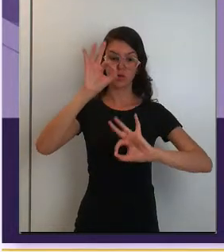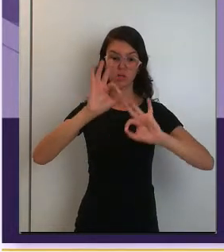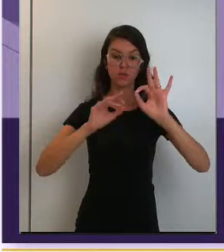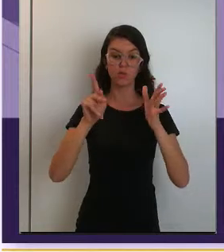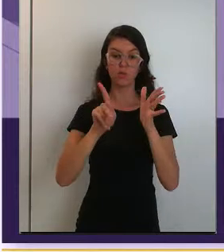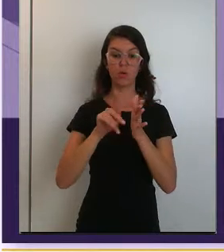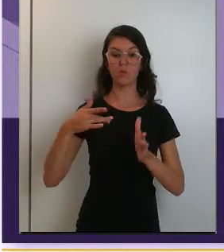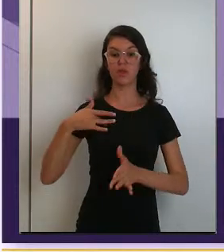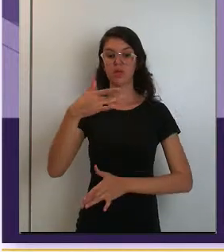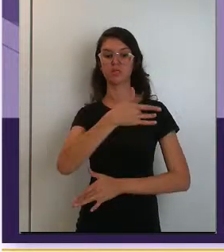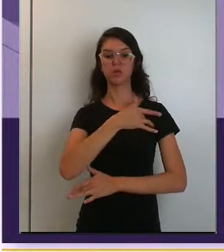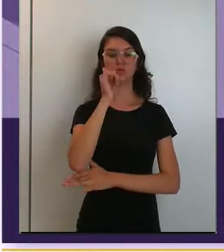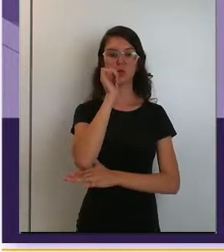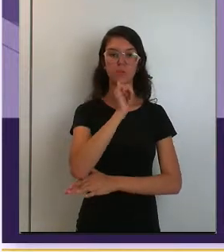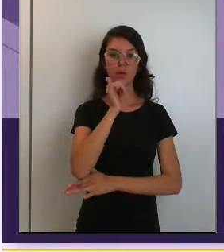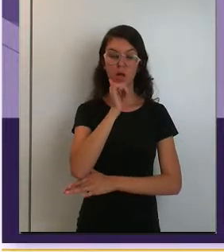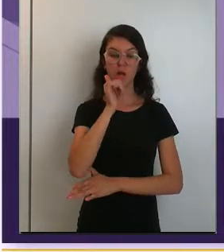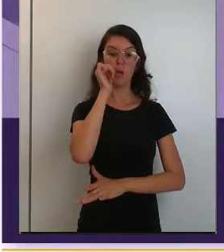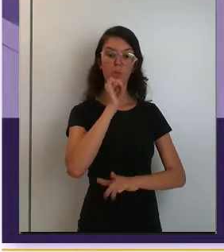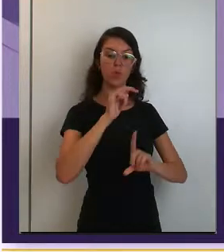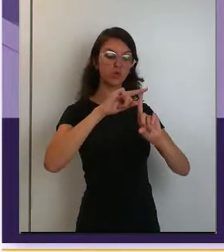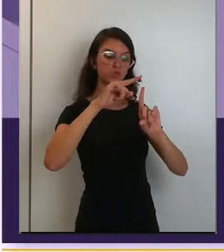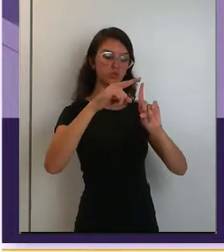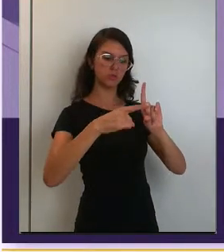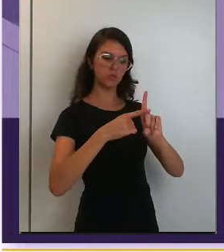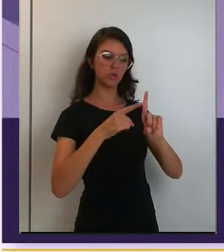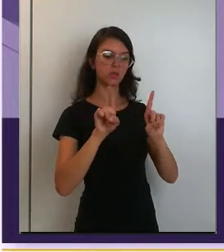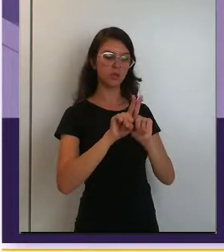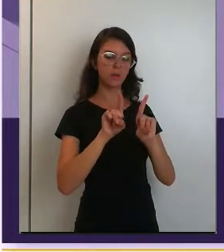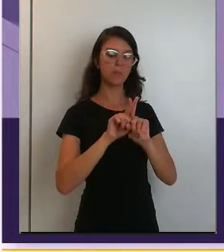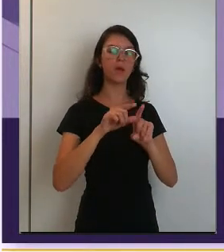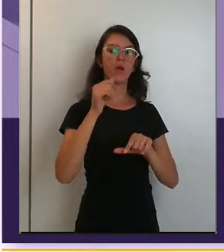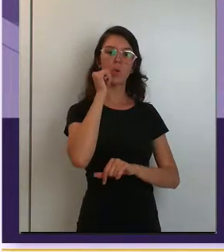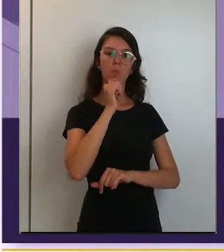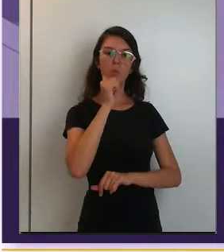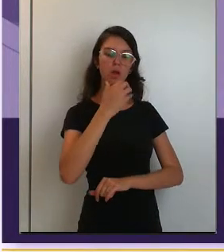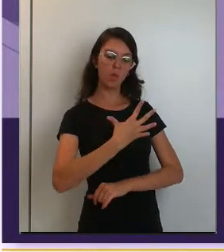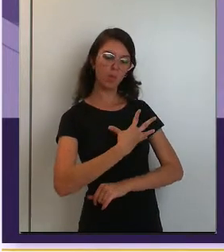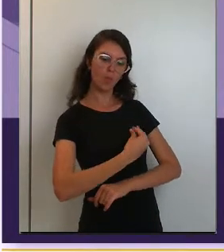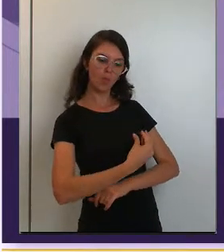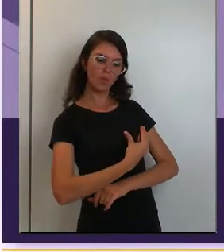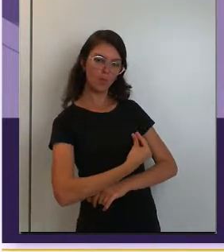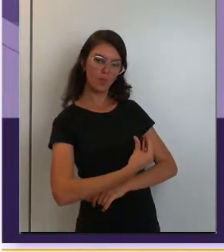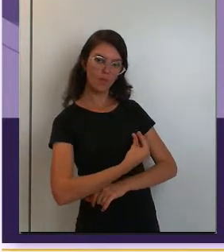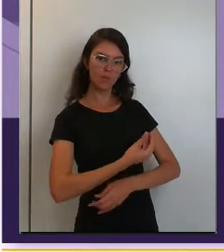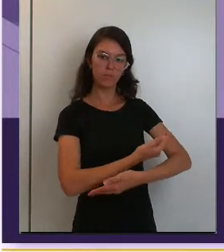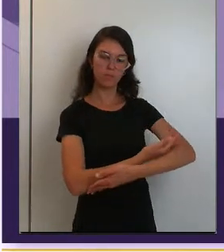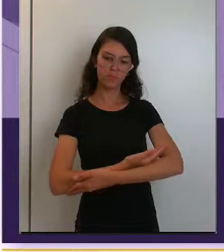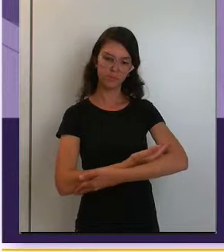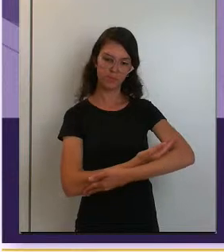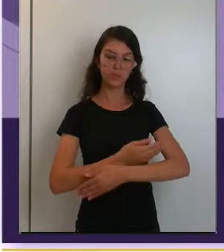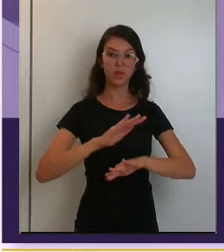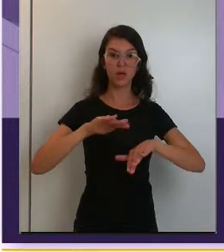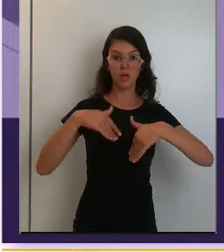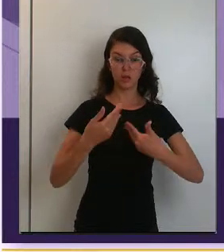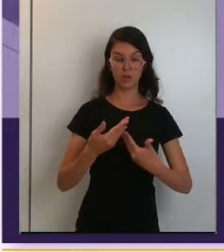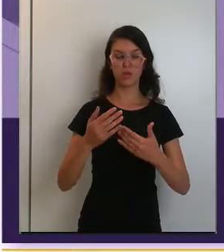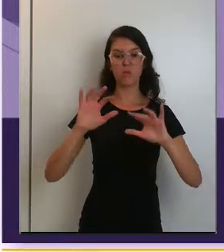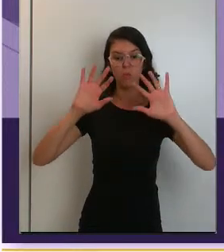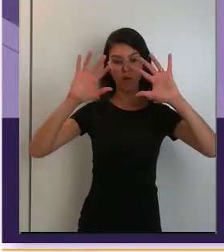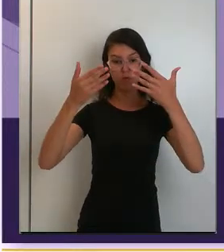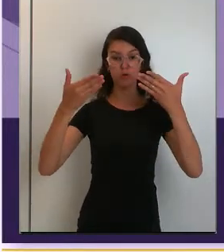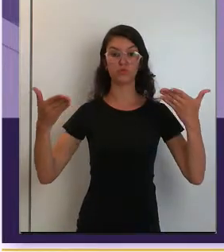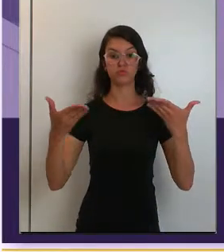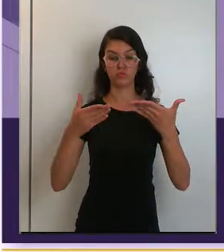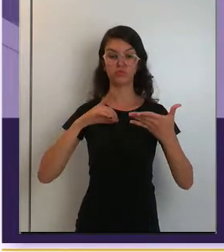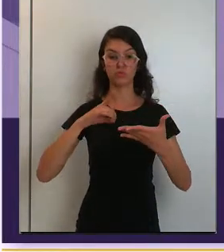em especial da mulher gestante e lactante no mundo do trabalho. O evento de hoje tem a finalidade